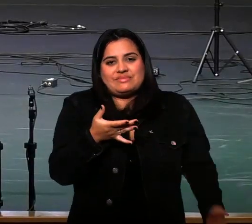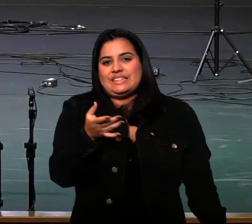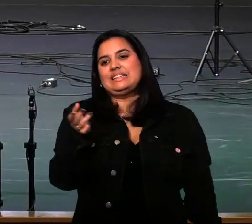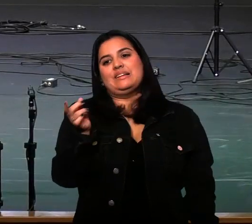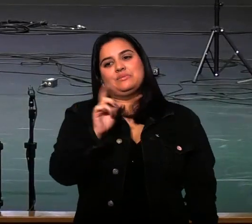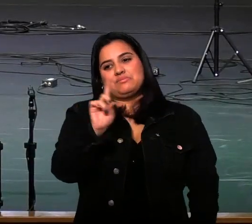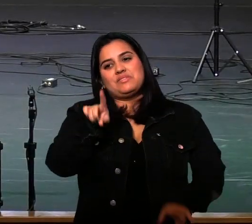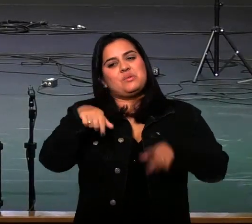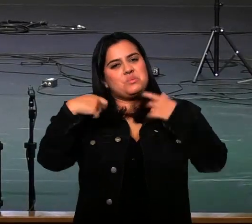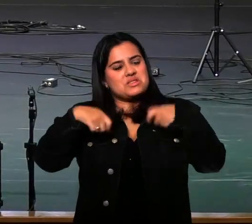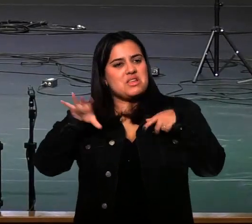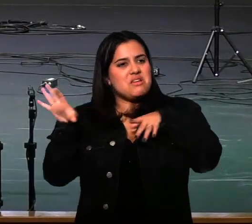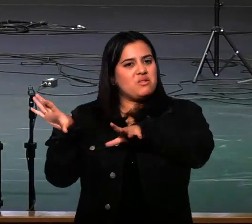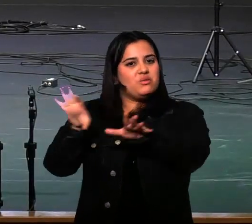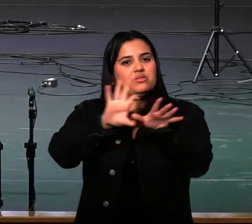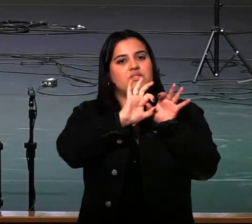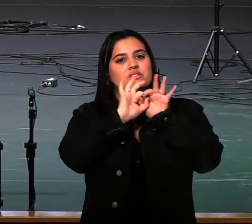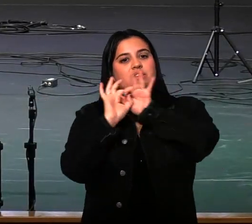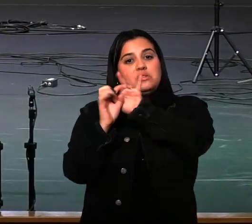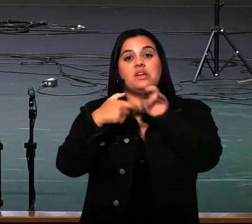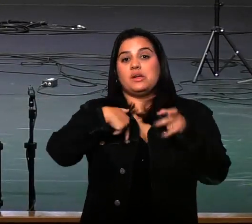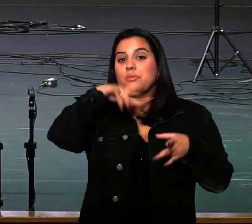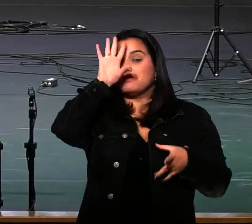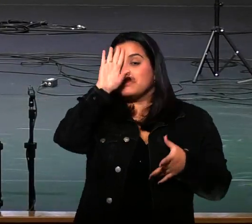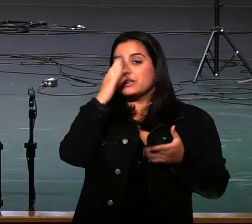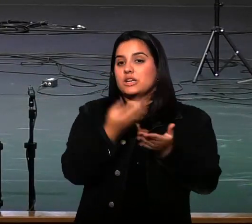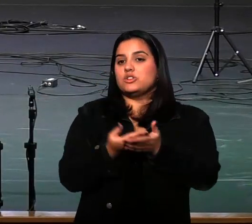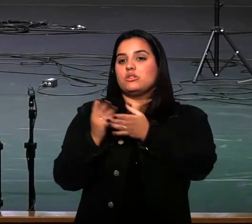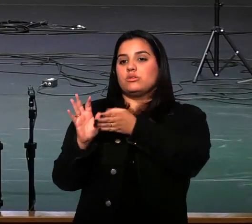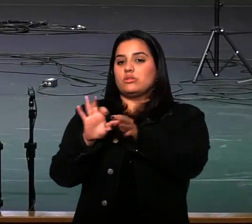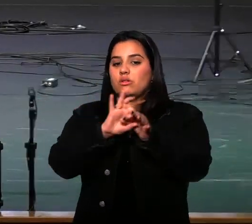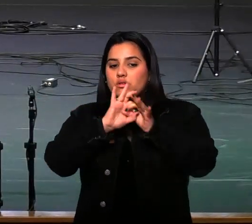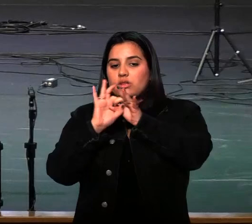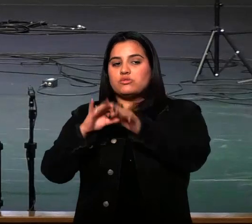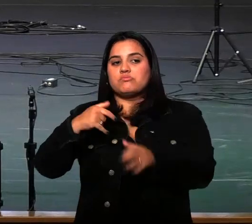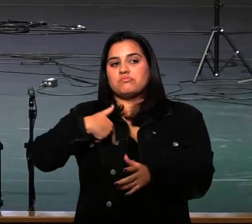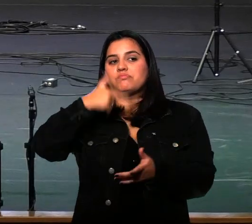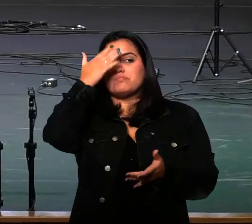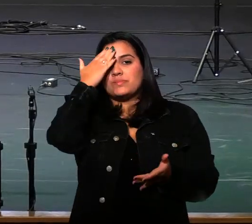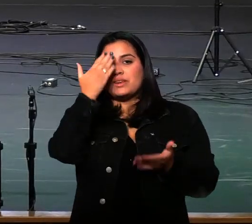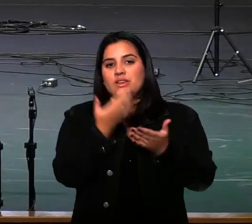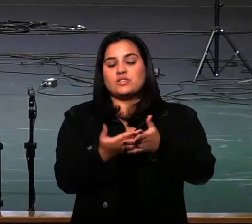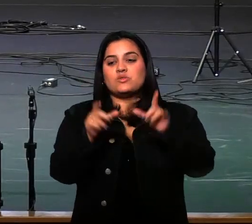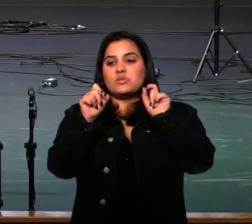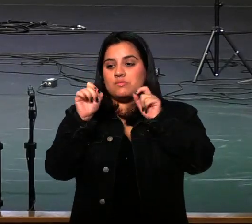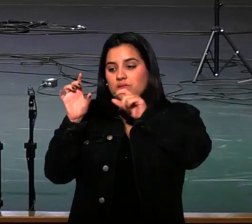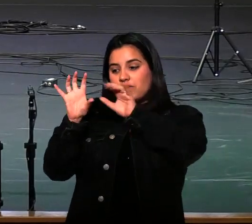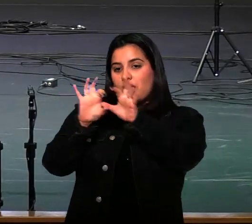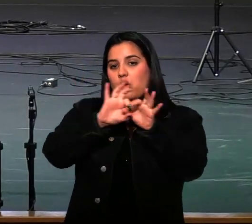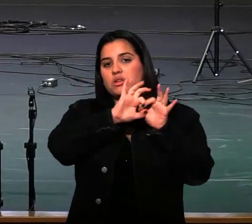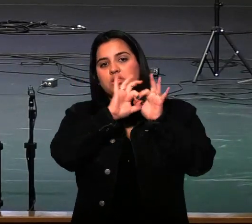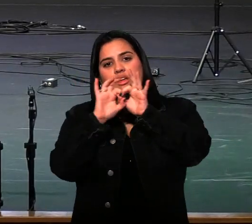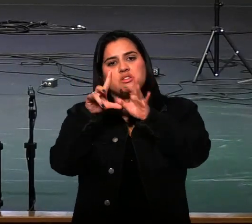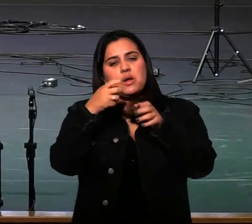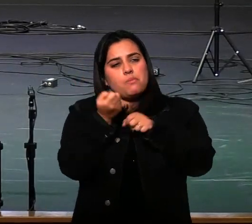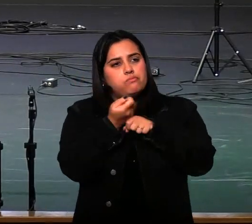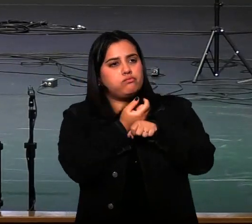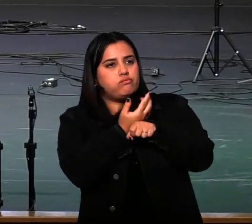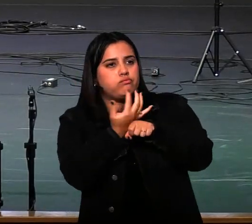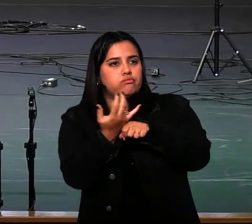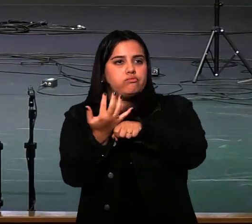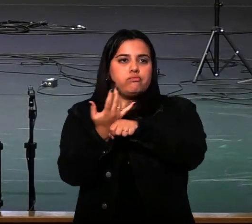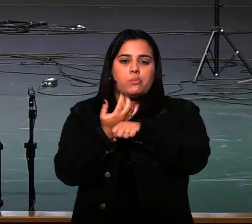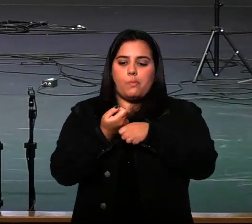lugar. Eu creio na unidade. Eu creio que a unidade é uma das chaves do avivamento de Deus para esse